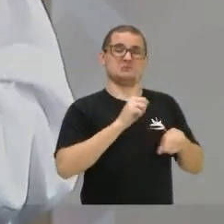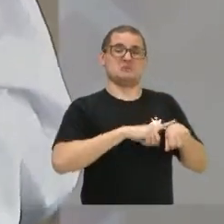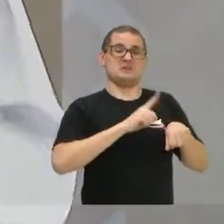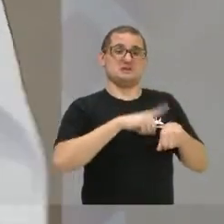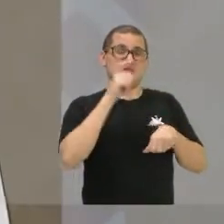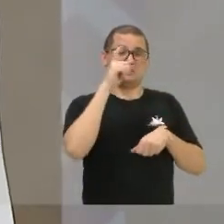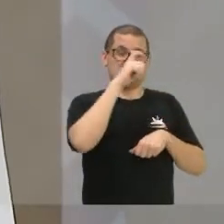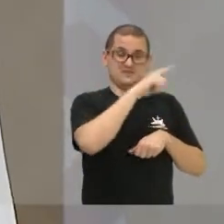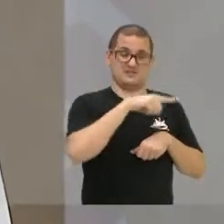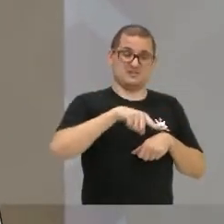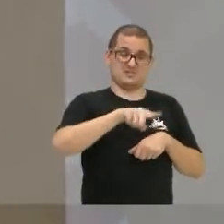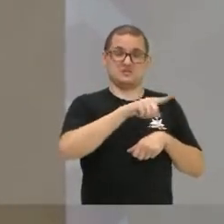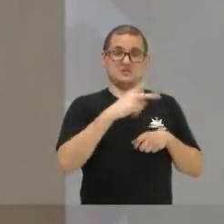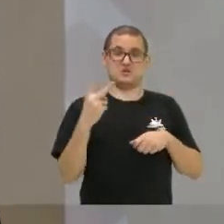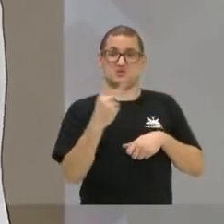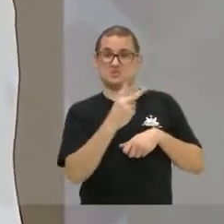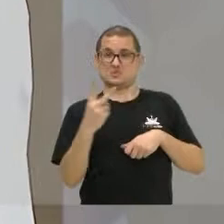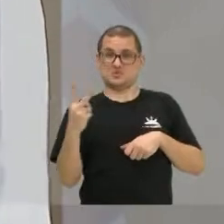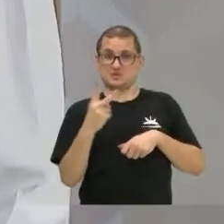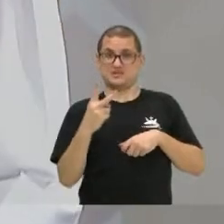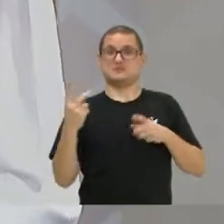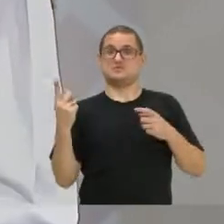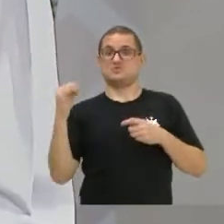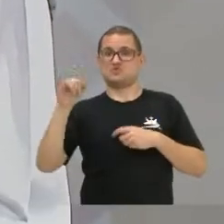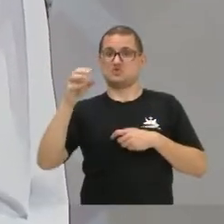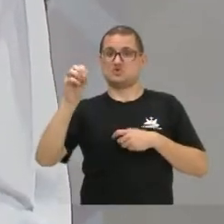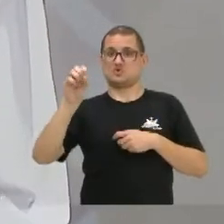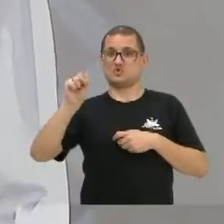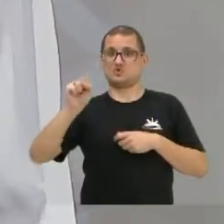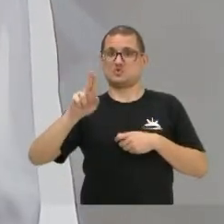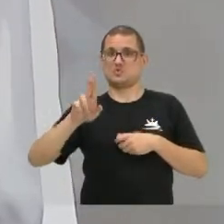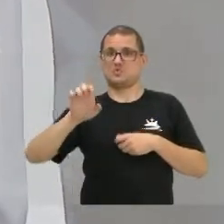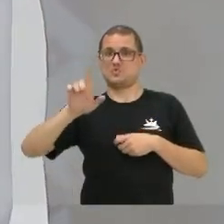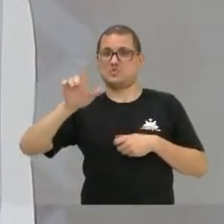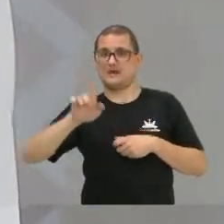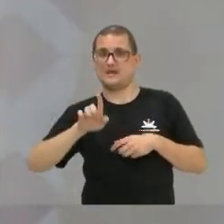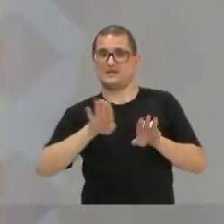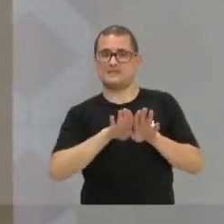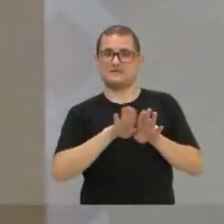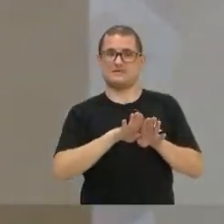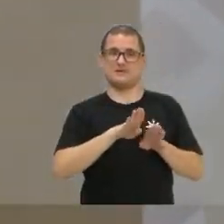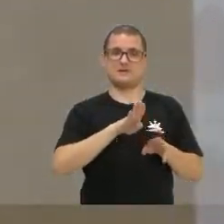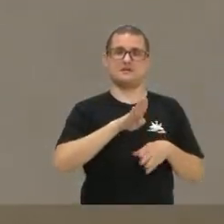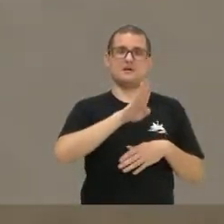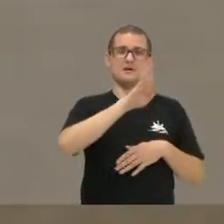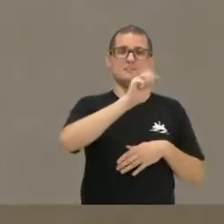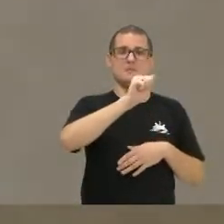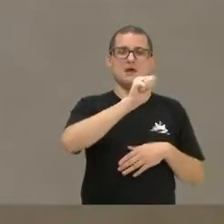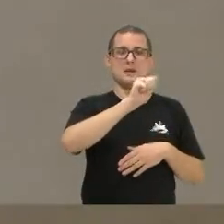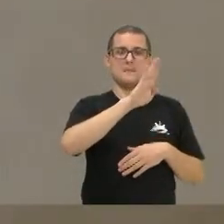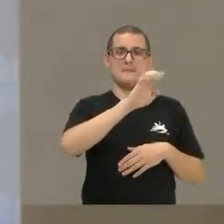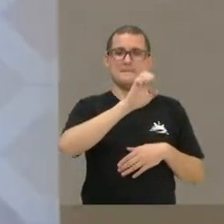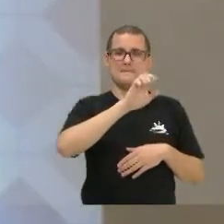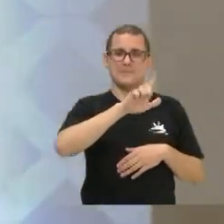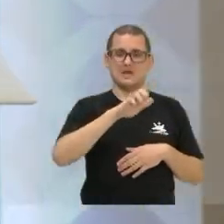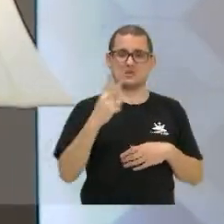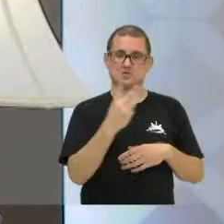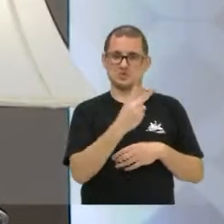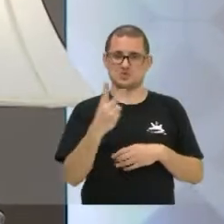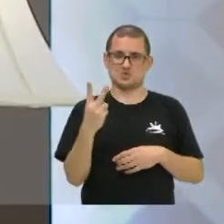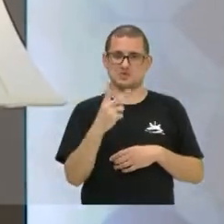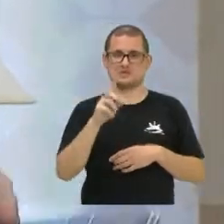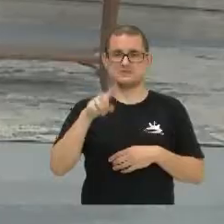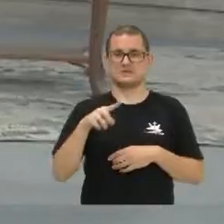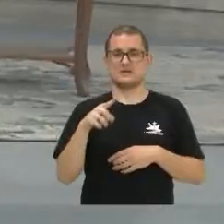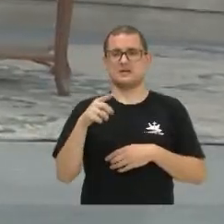foram grandes homens estes dois chamados então de dois canal duas oliveiras